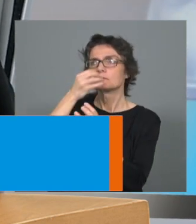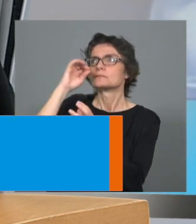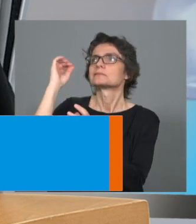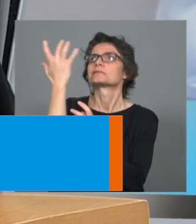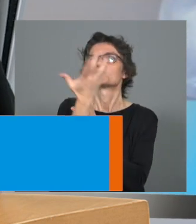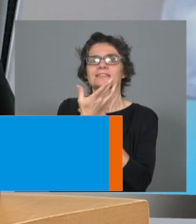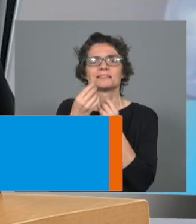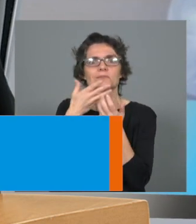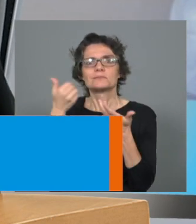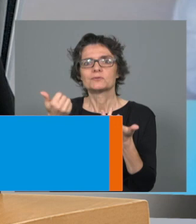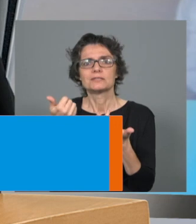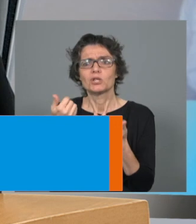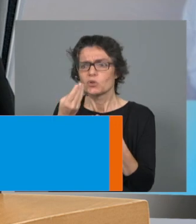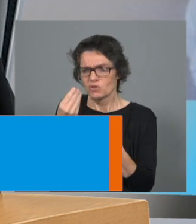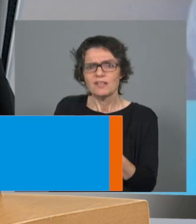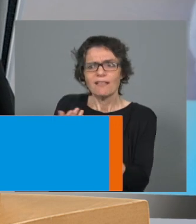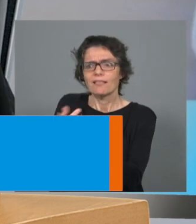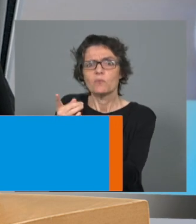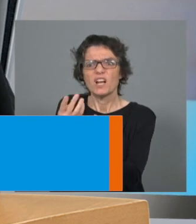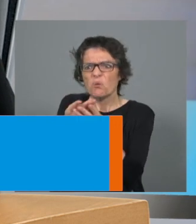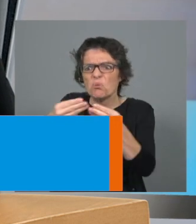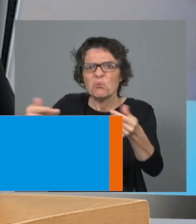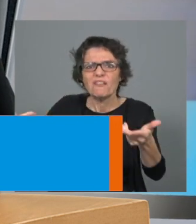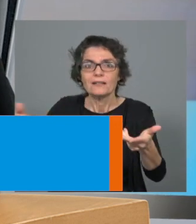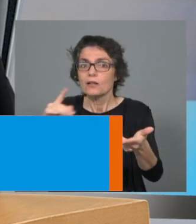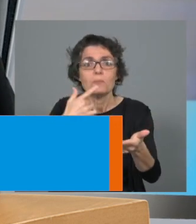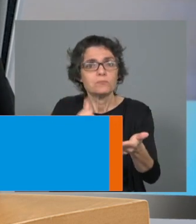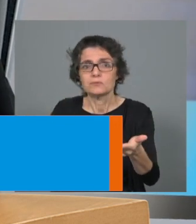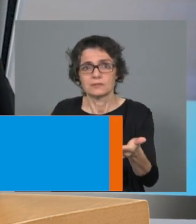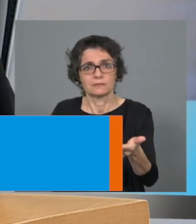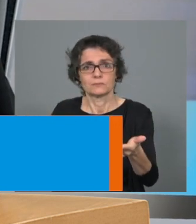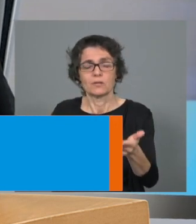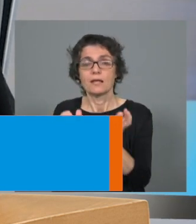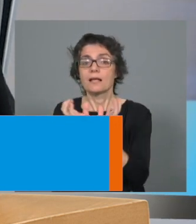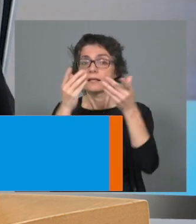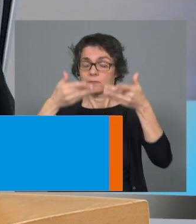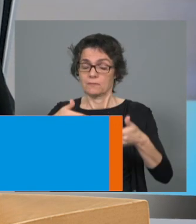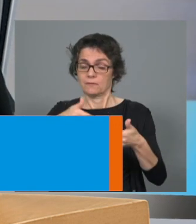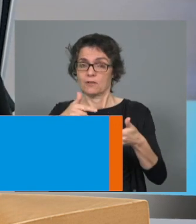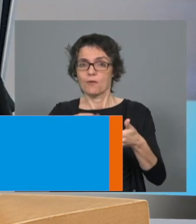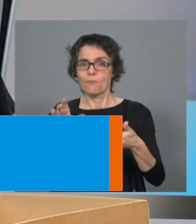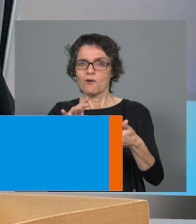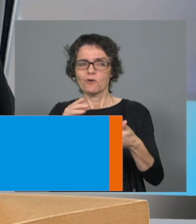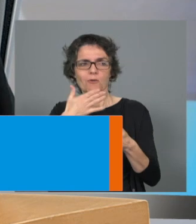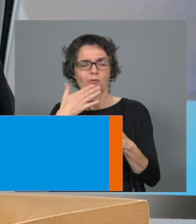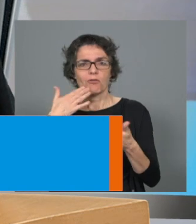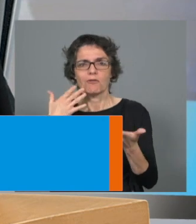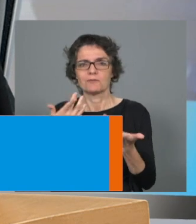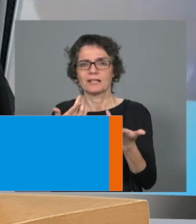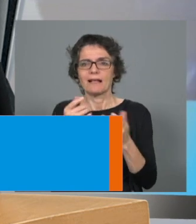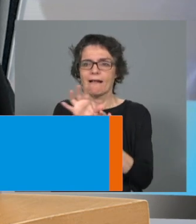E então esta plataforma apresenta-se de uma maneira muito concreta, muito simples, imediata,